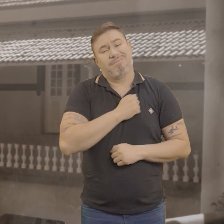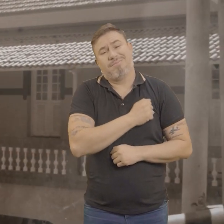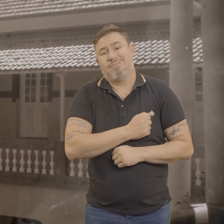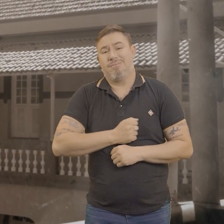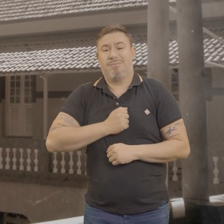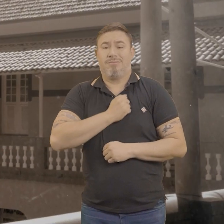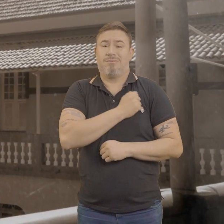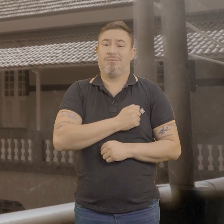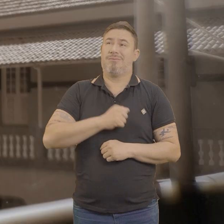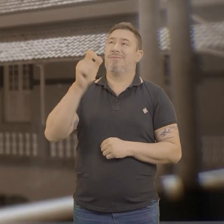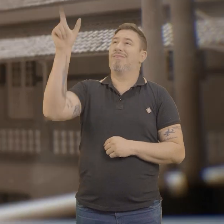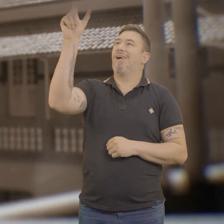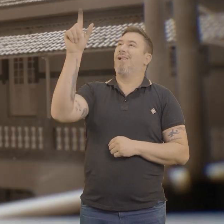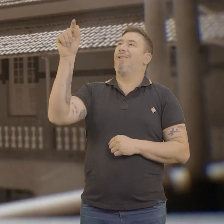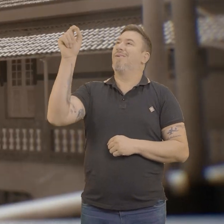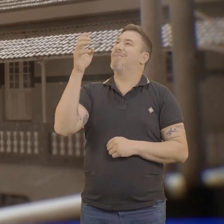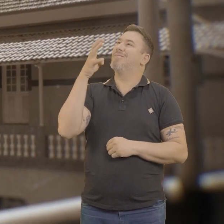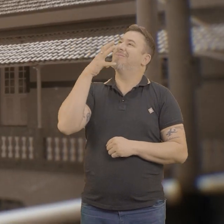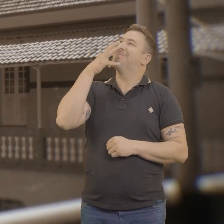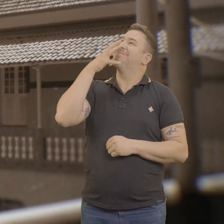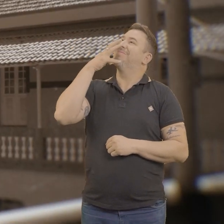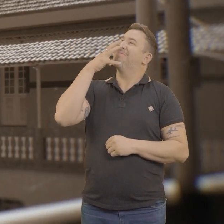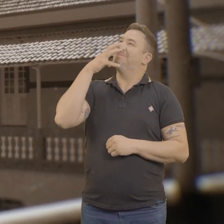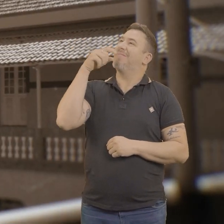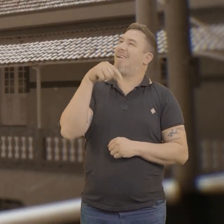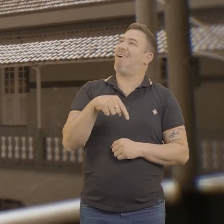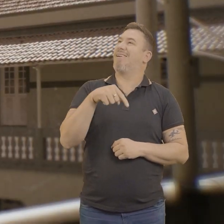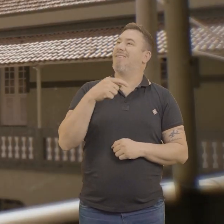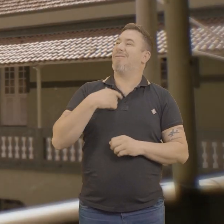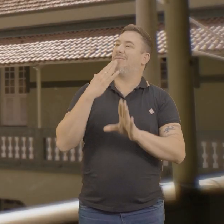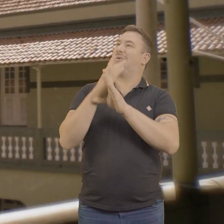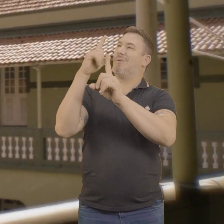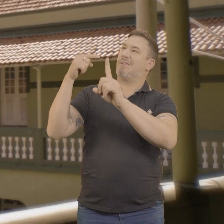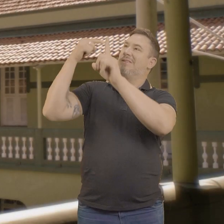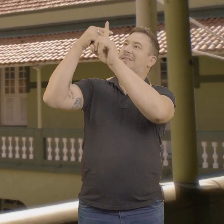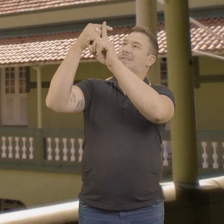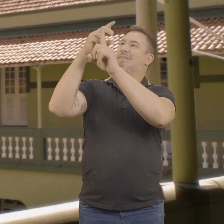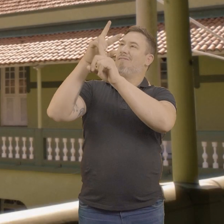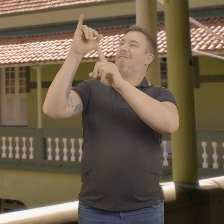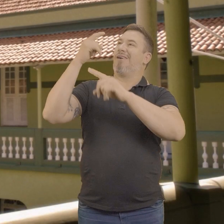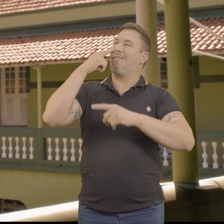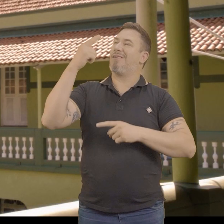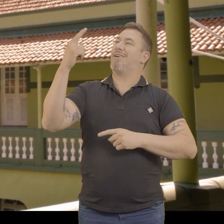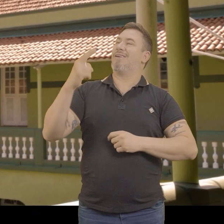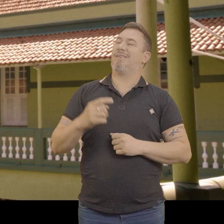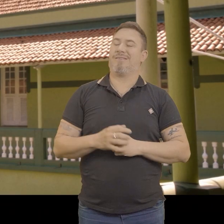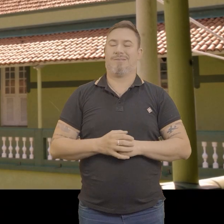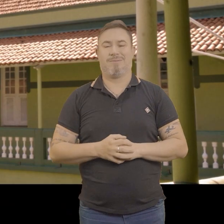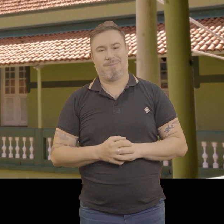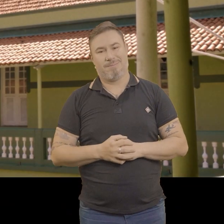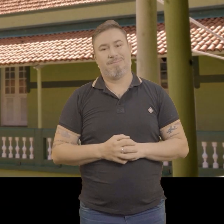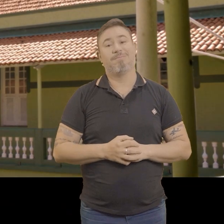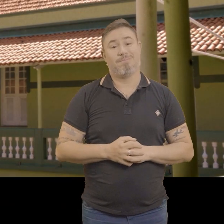saudade do luar da minha terra, prateando lá na terra, folha seca, seu chão.